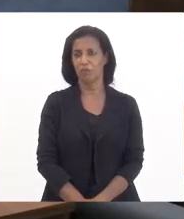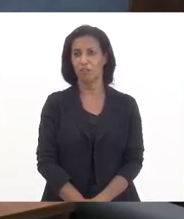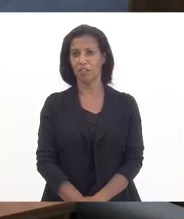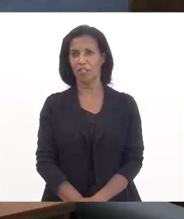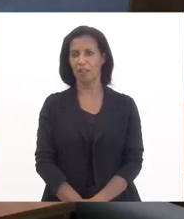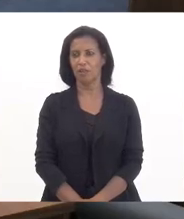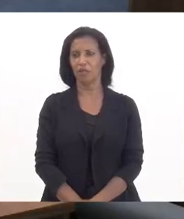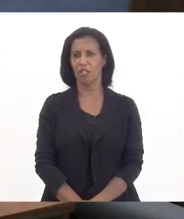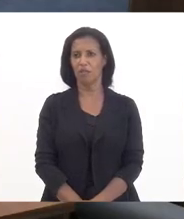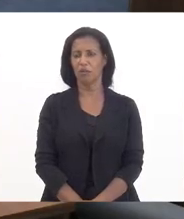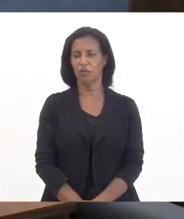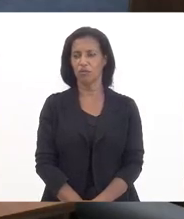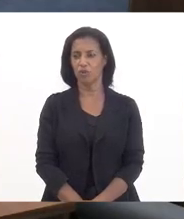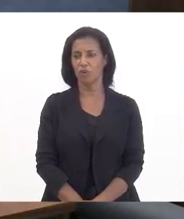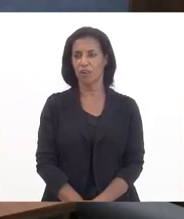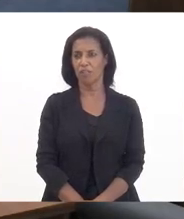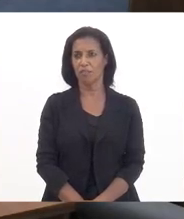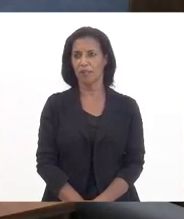Deputado Mônica.